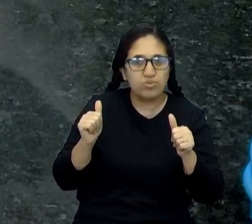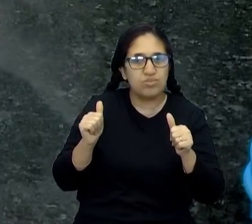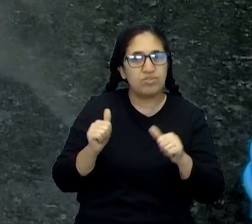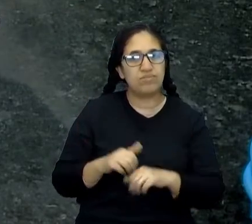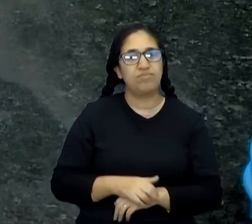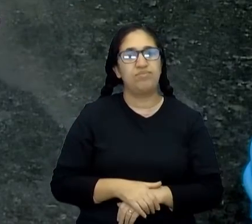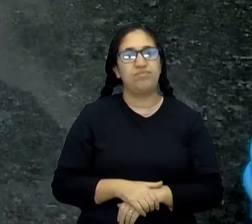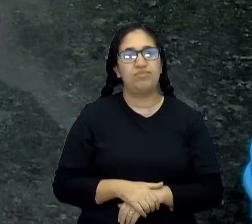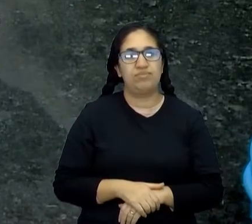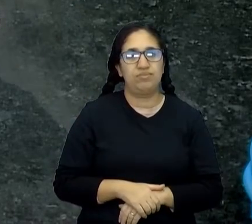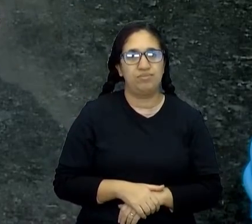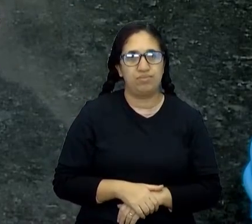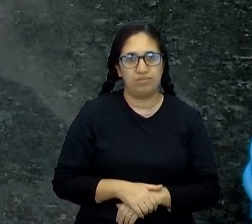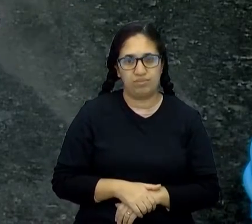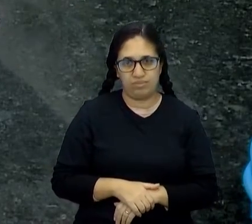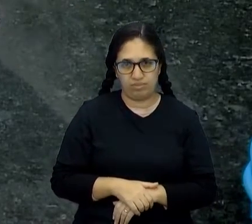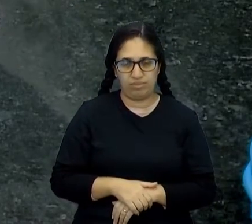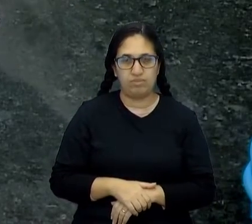Aqui.